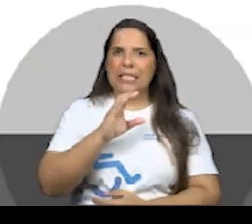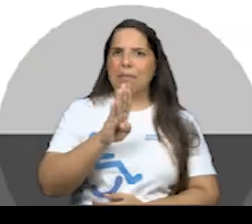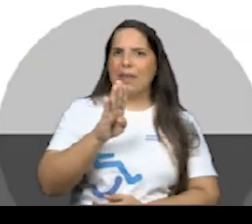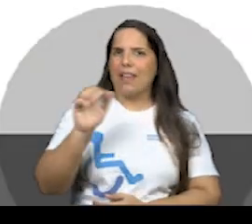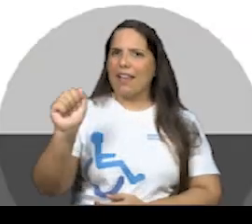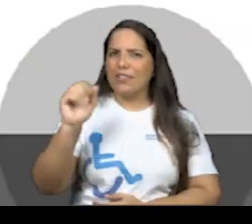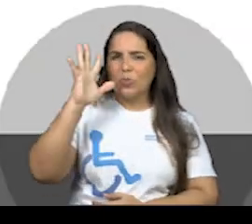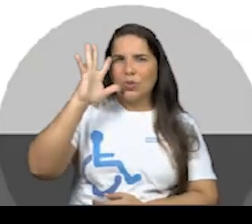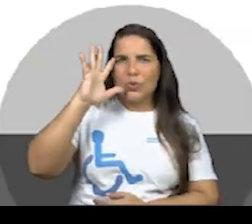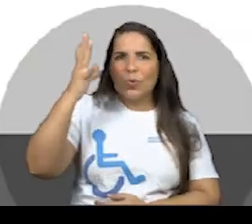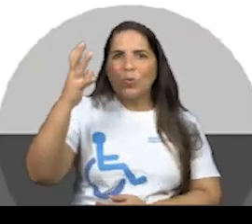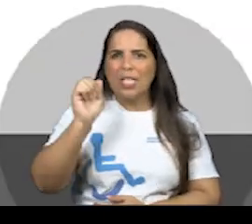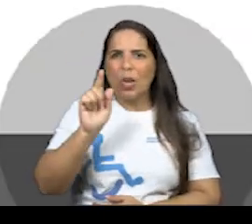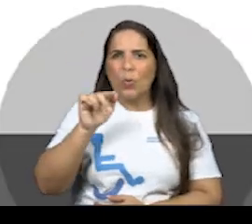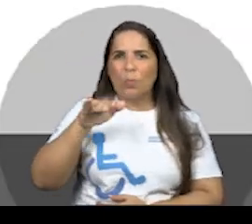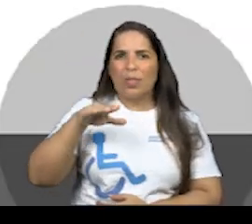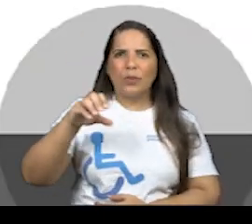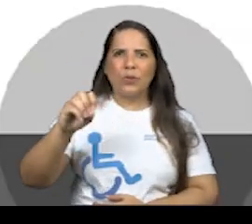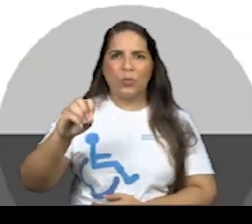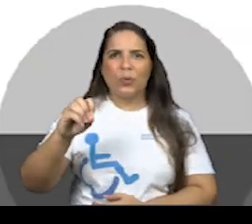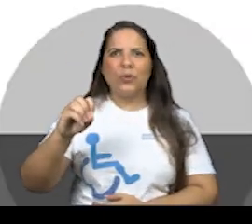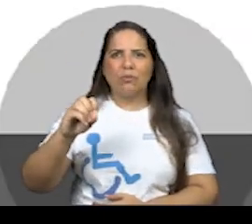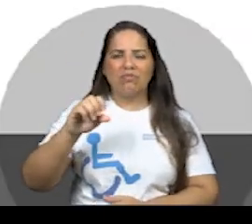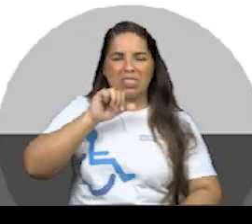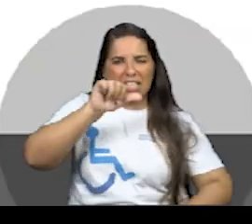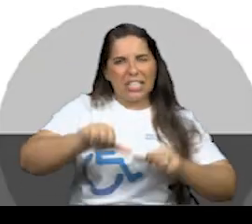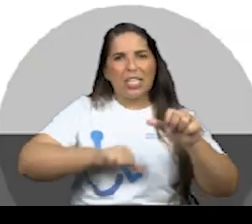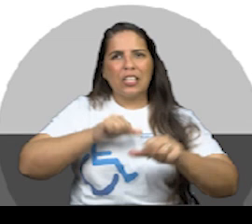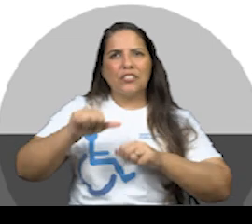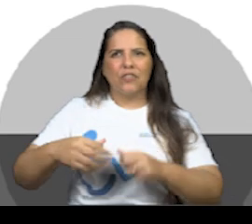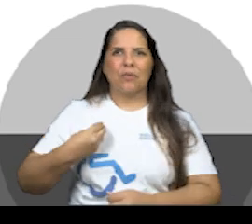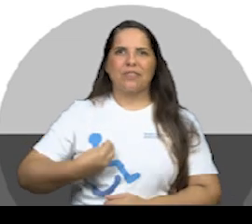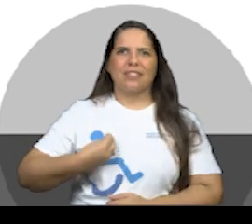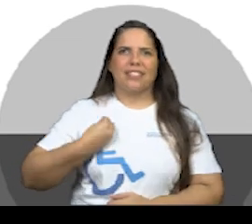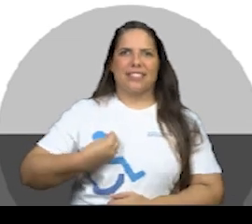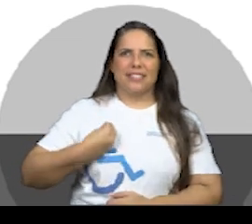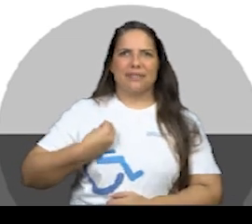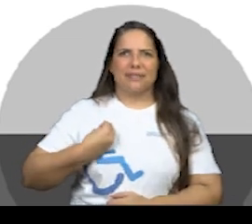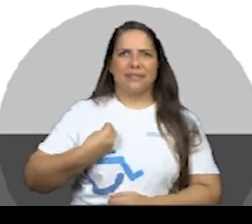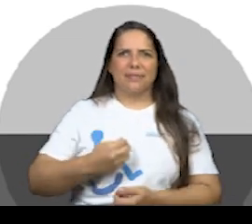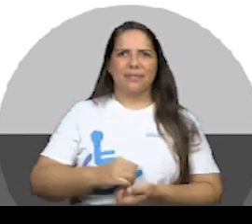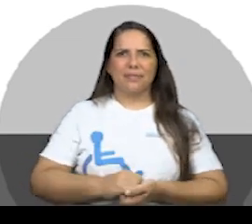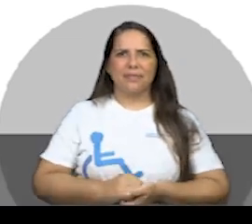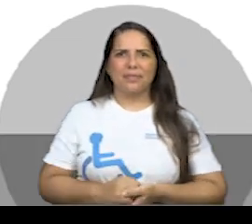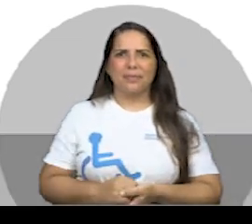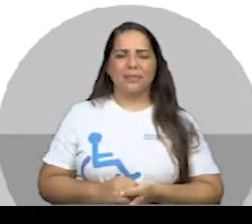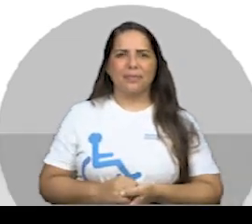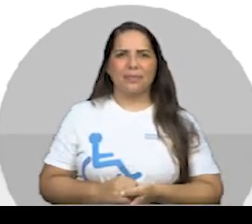CBA. Soluções em alumínio que transformam vidas.